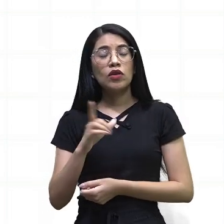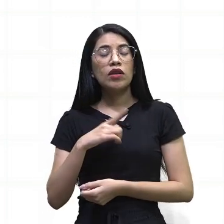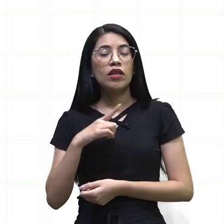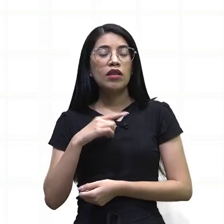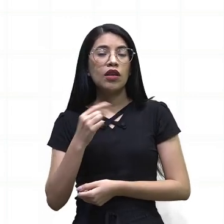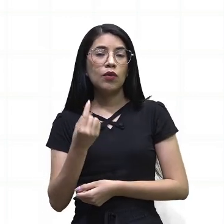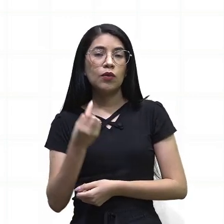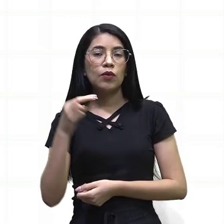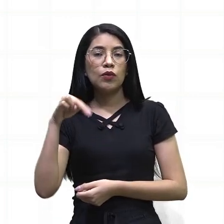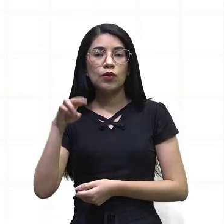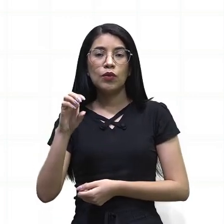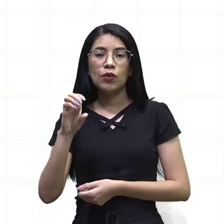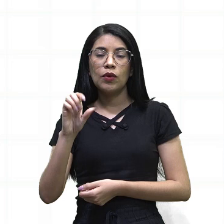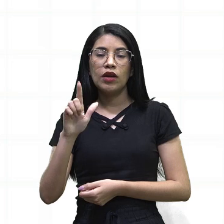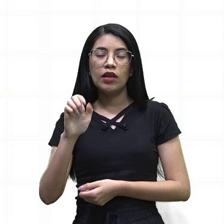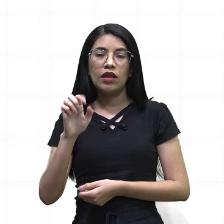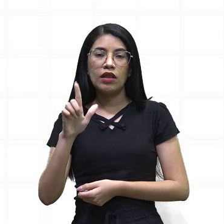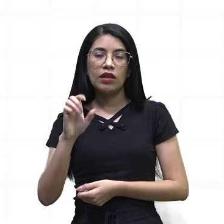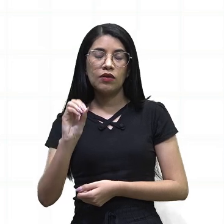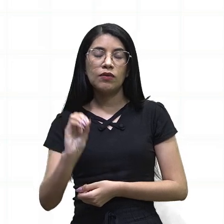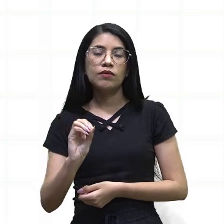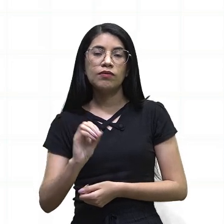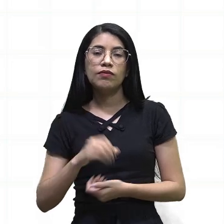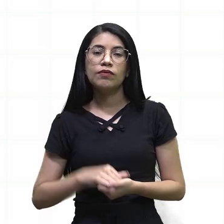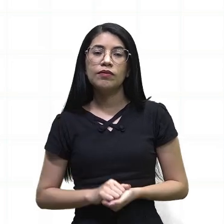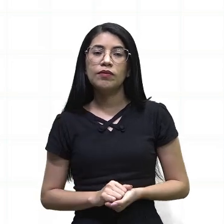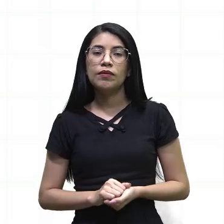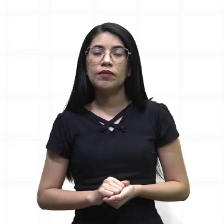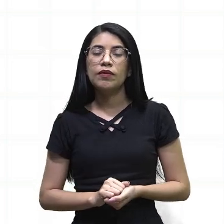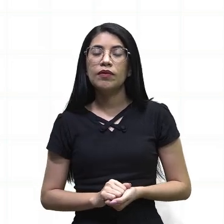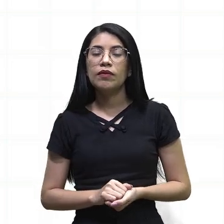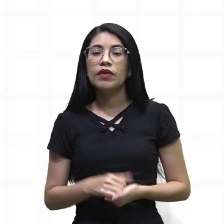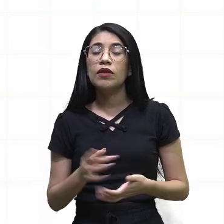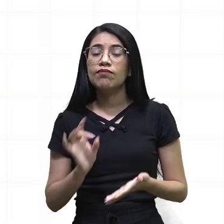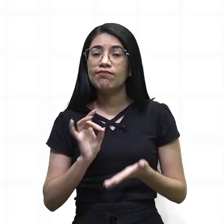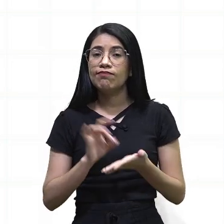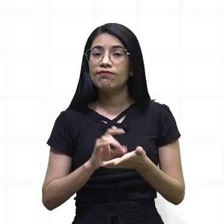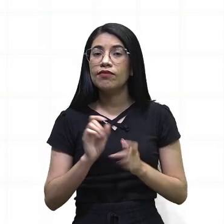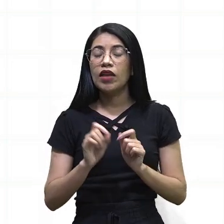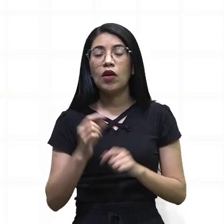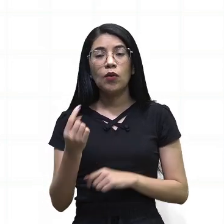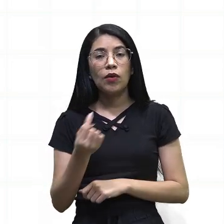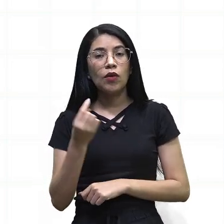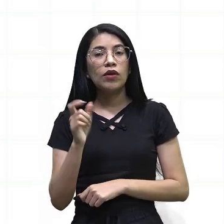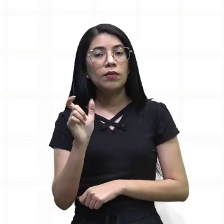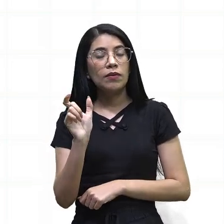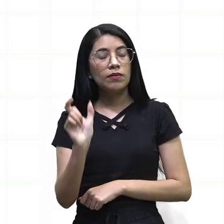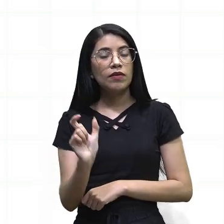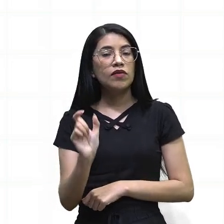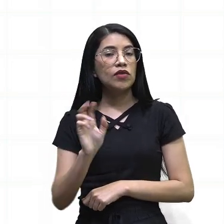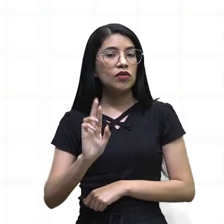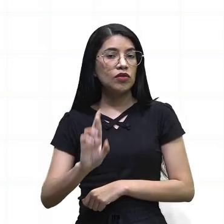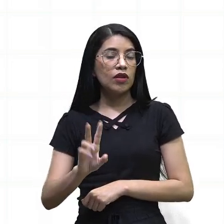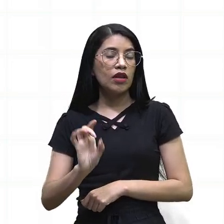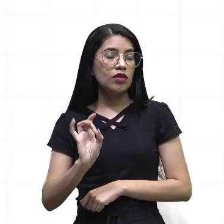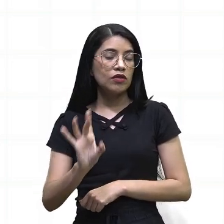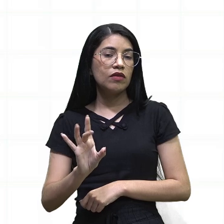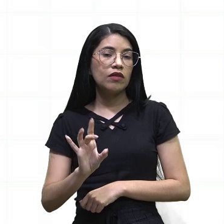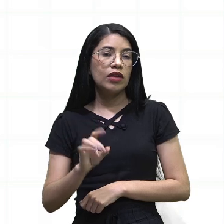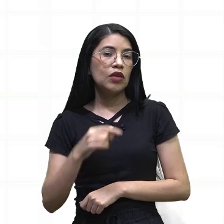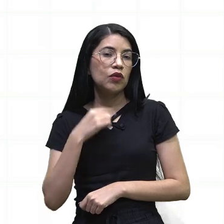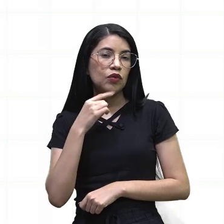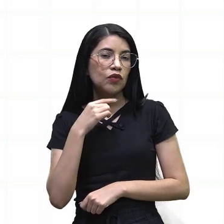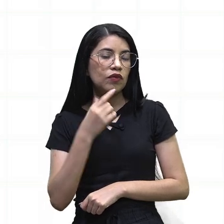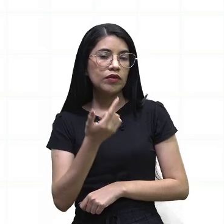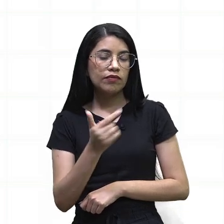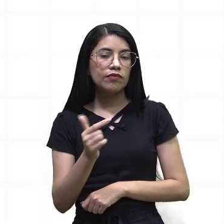um núcleo, né? Nesse caso, realmente, nós está formado apenas por uma única palavra, então nem tem como a gente ficar em dúvida